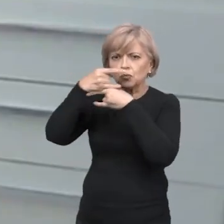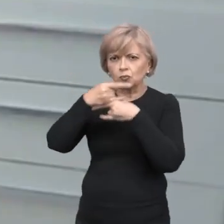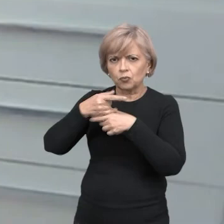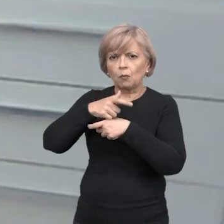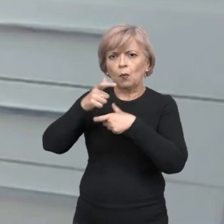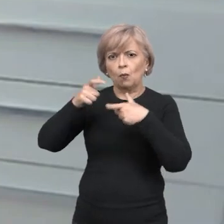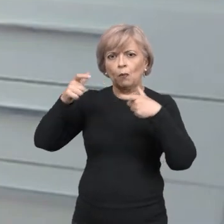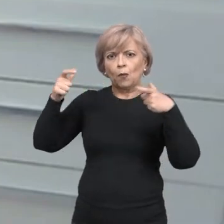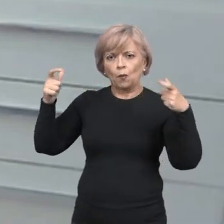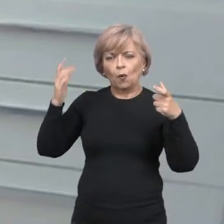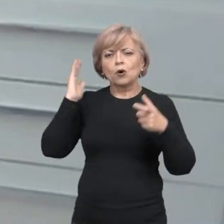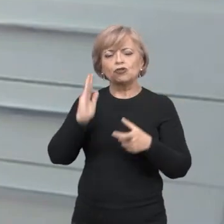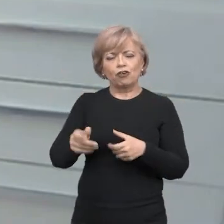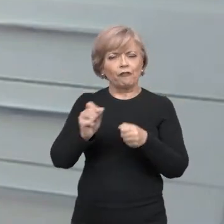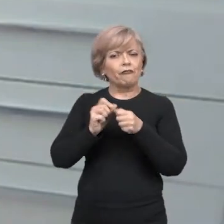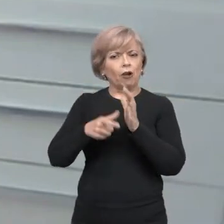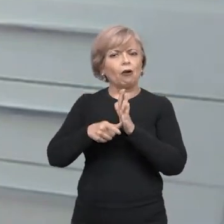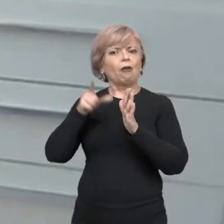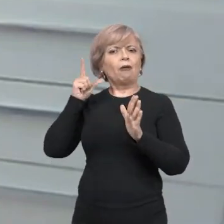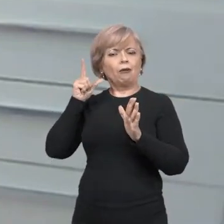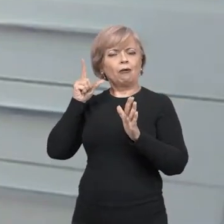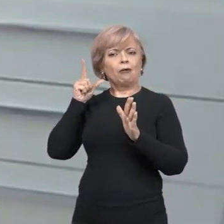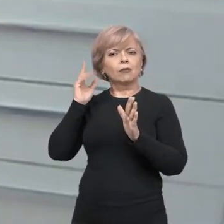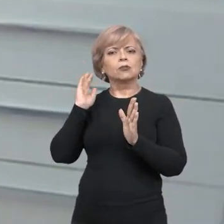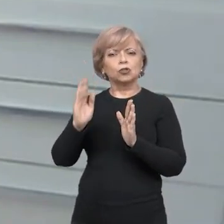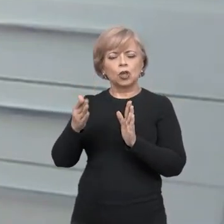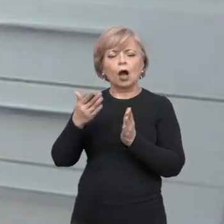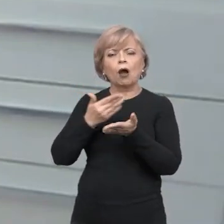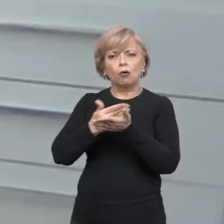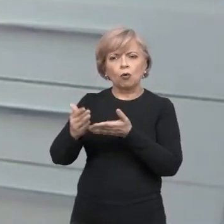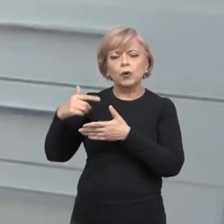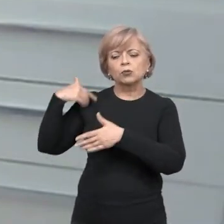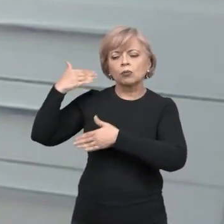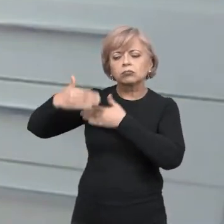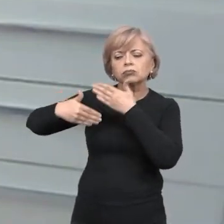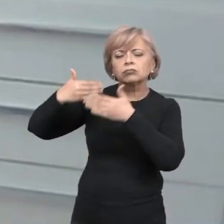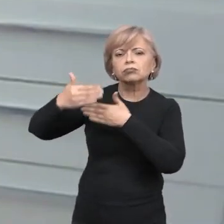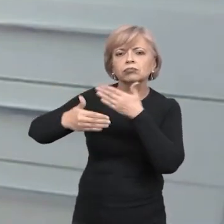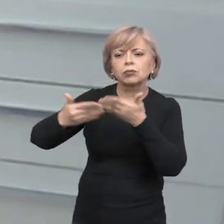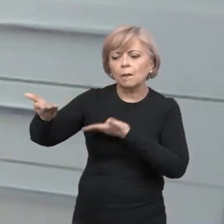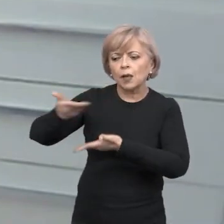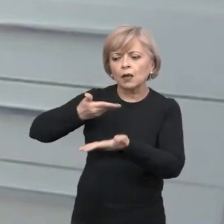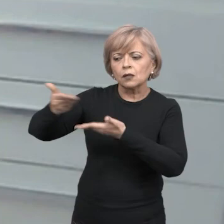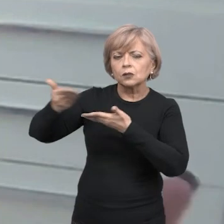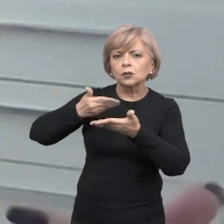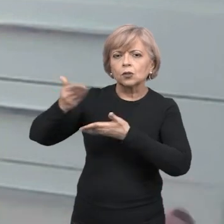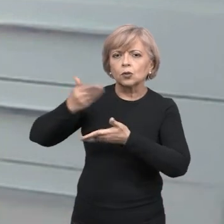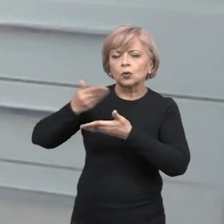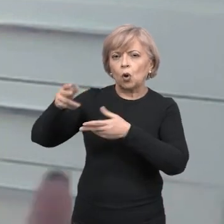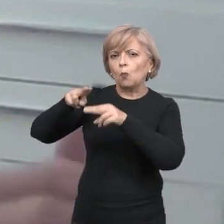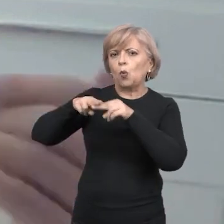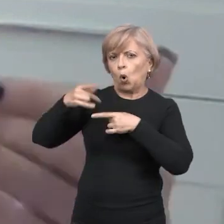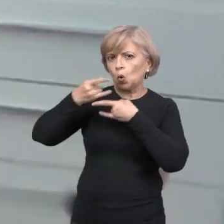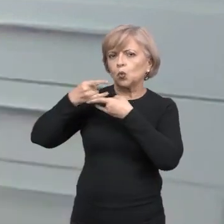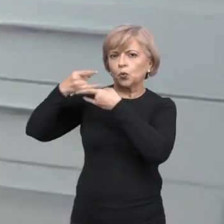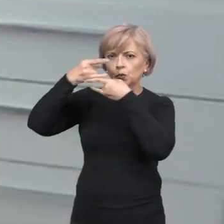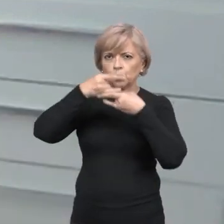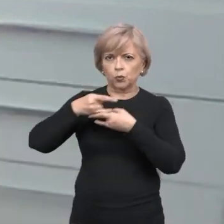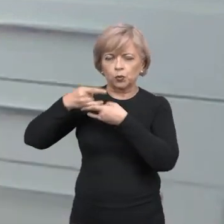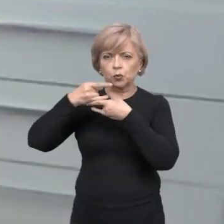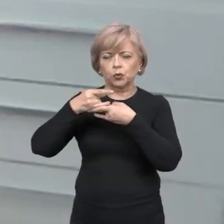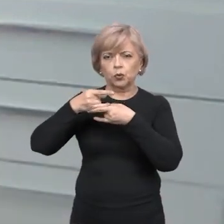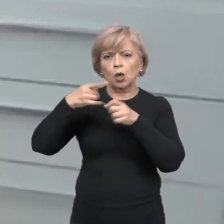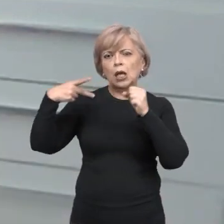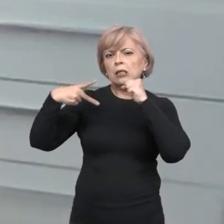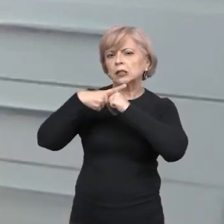atendimento virtual coisa que nós já fizemos antes mas antes havíamos fazendo até mediações alto composições concluir virtuais